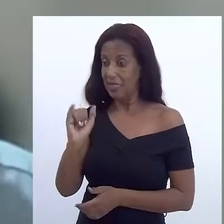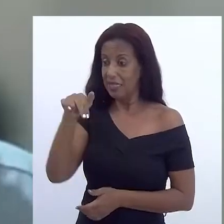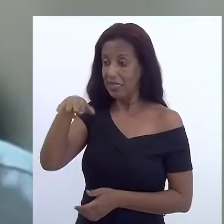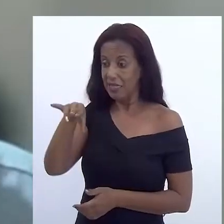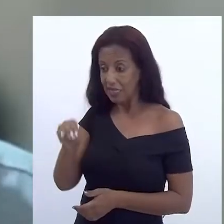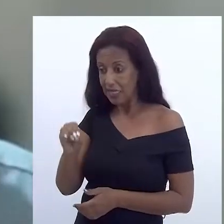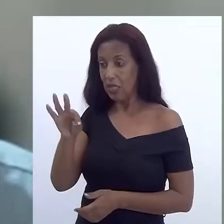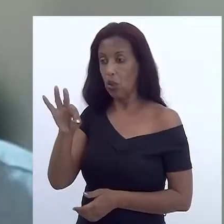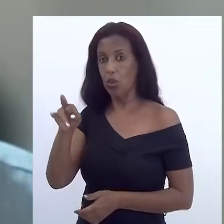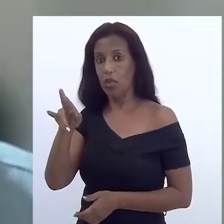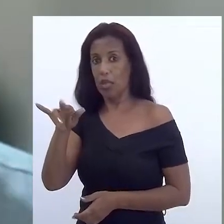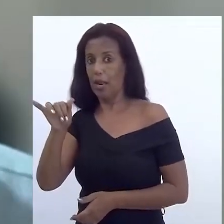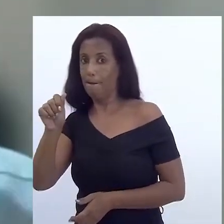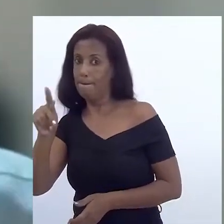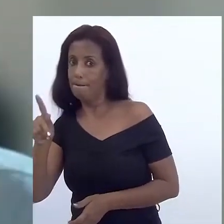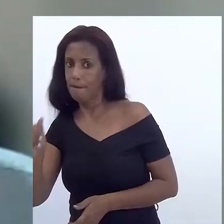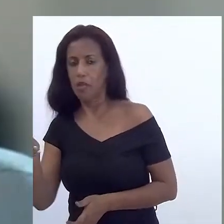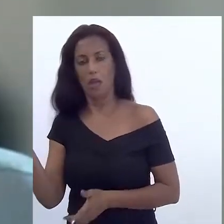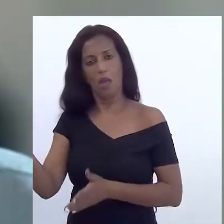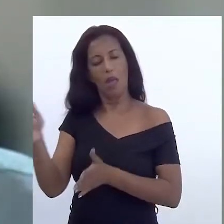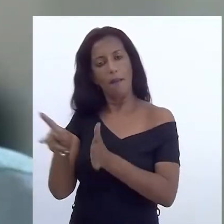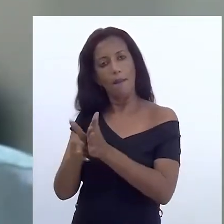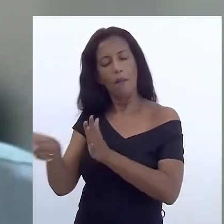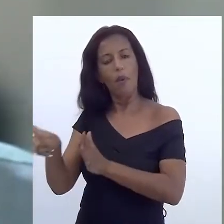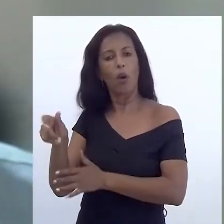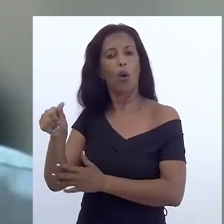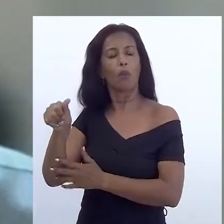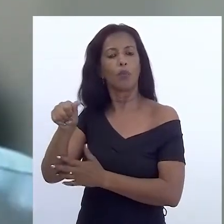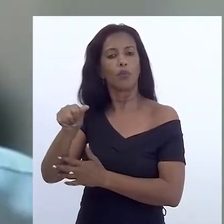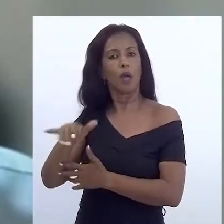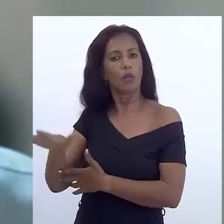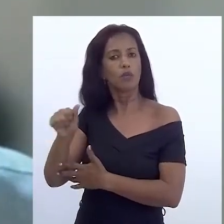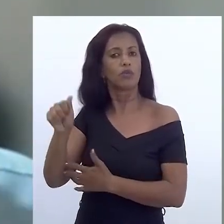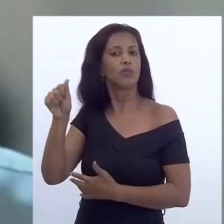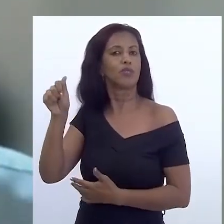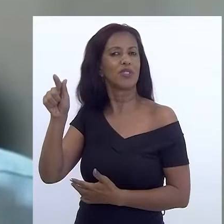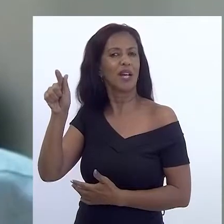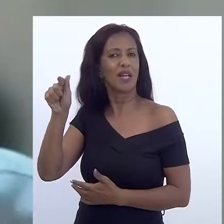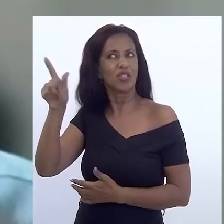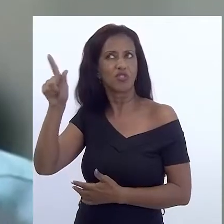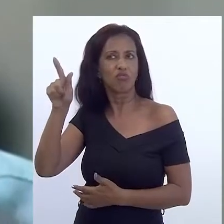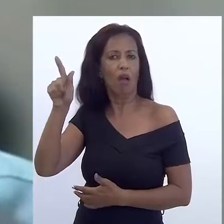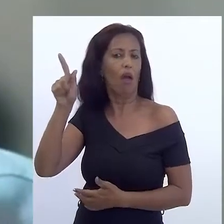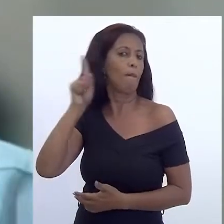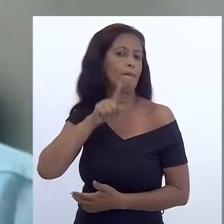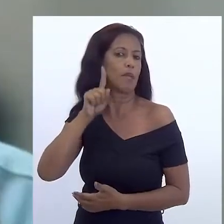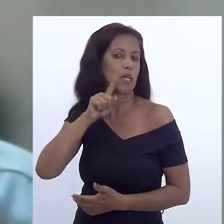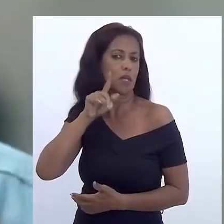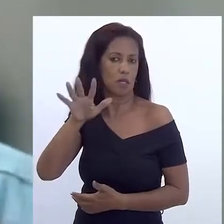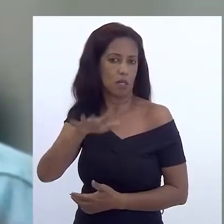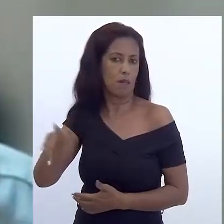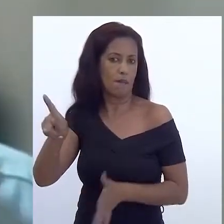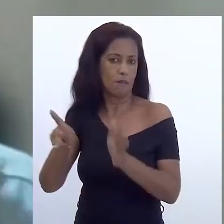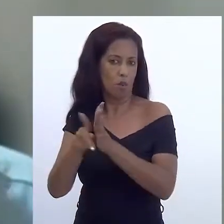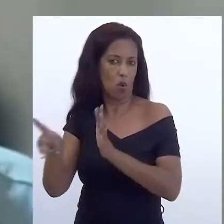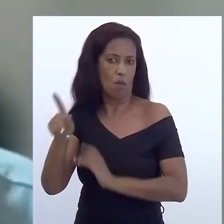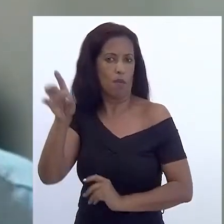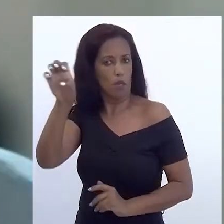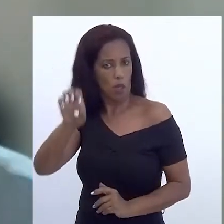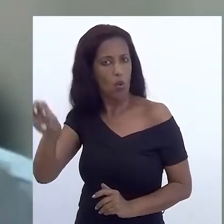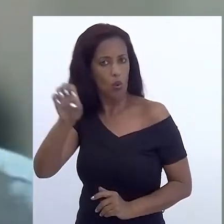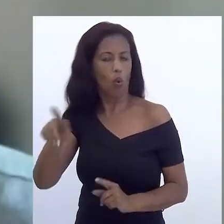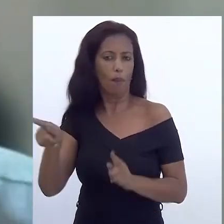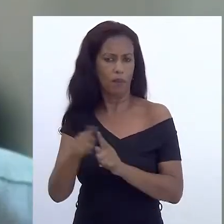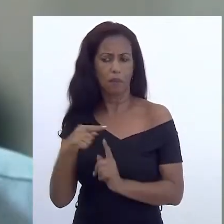terapia com cães, é um padrão da Sociedade Americana, American Kennel Association, e também a europeia, e